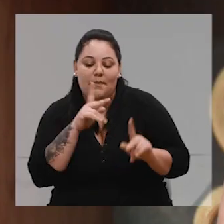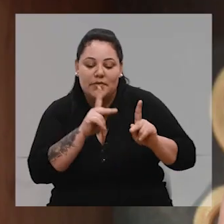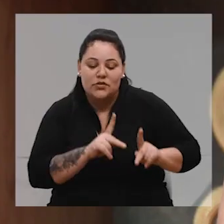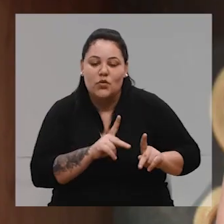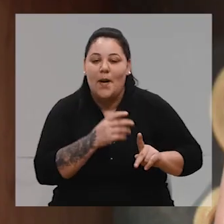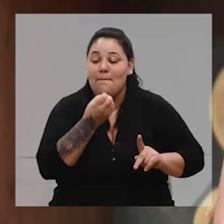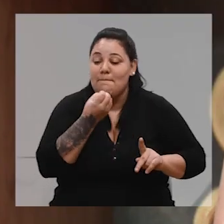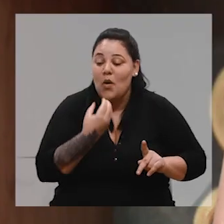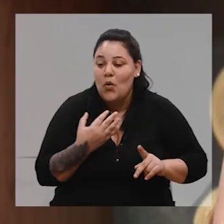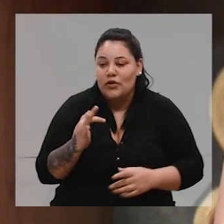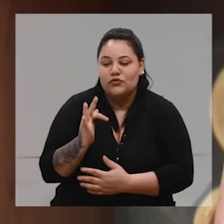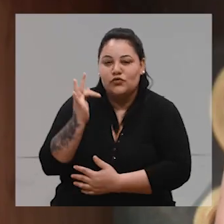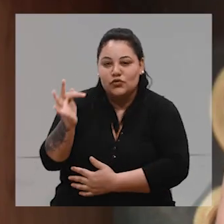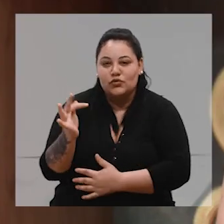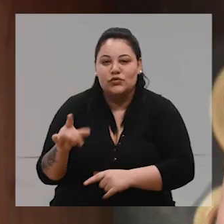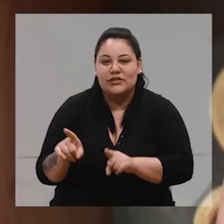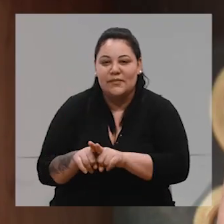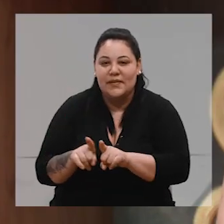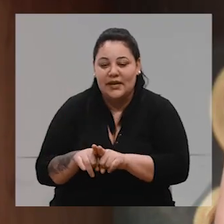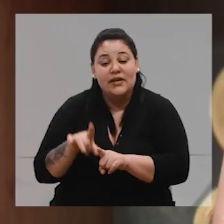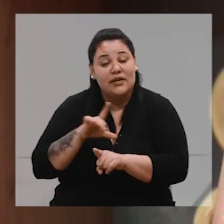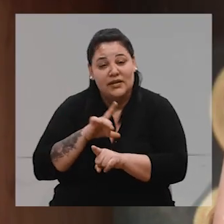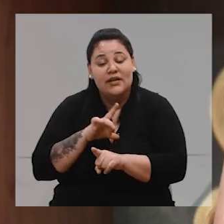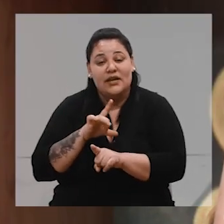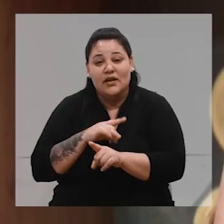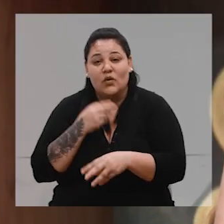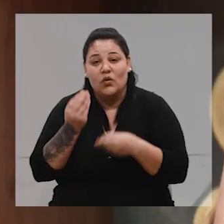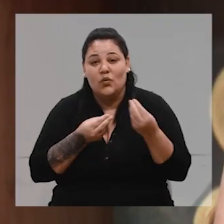né? De saber que eles vão ser pessoas boas e que eles vão ter